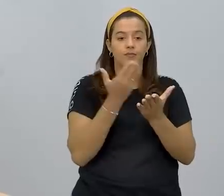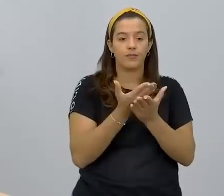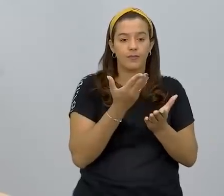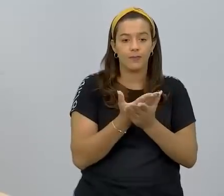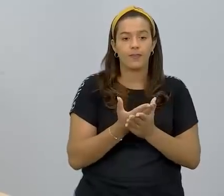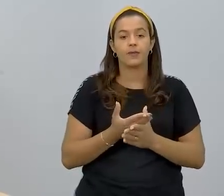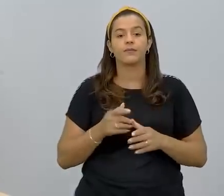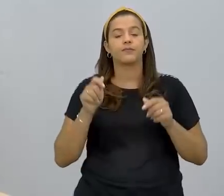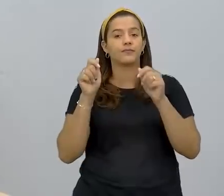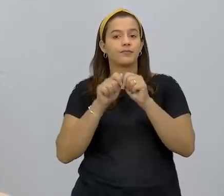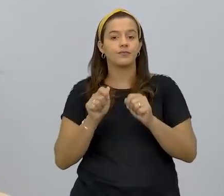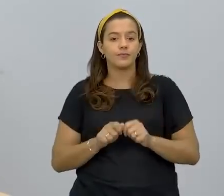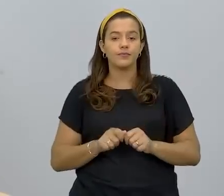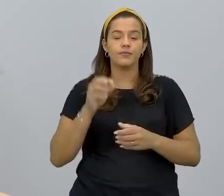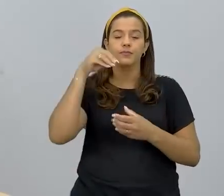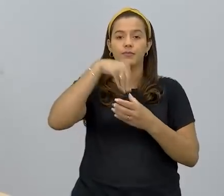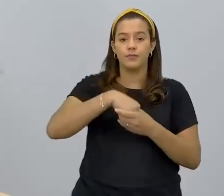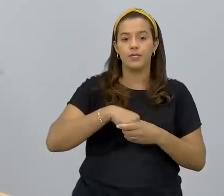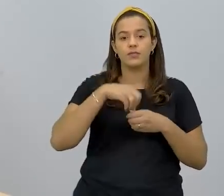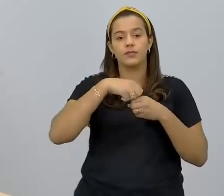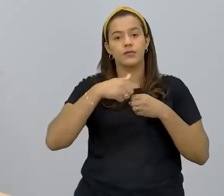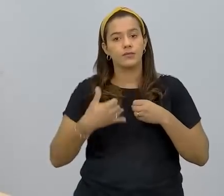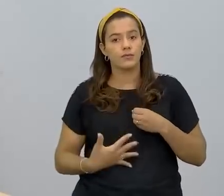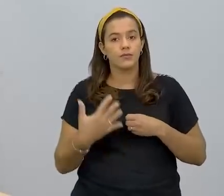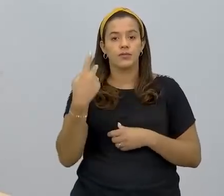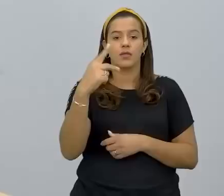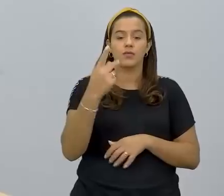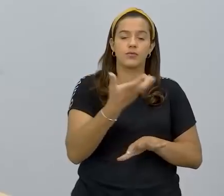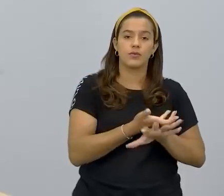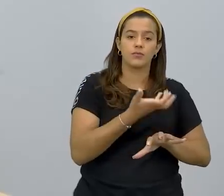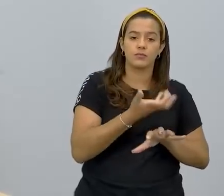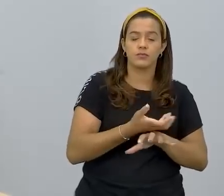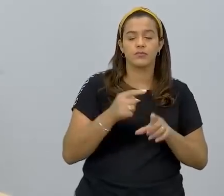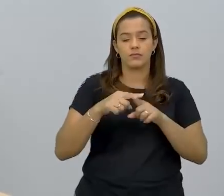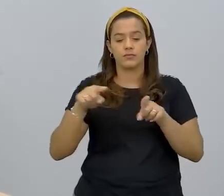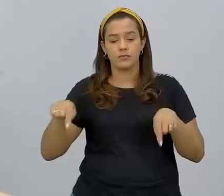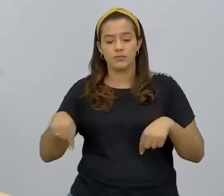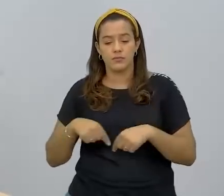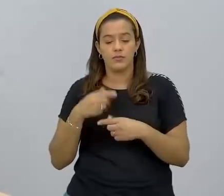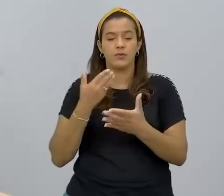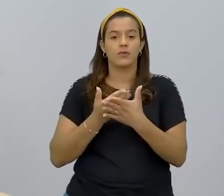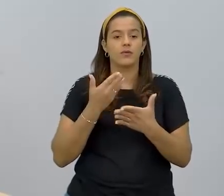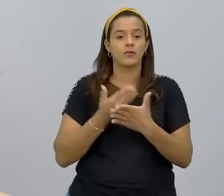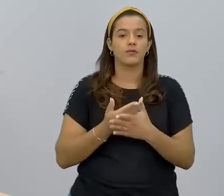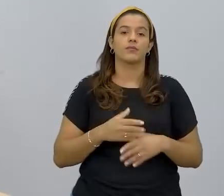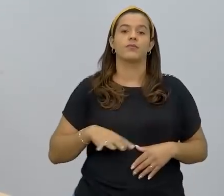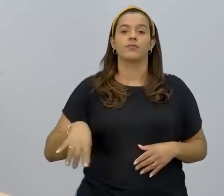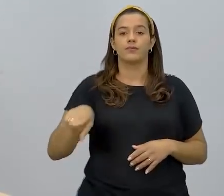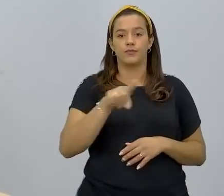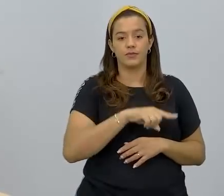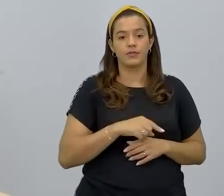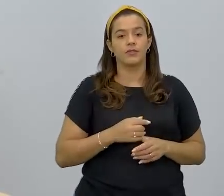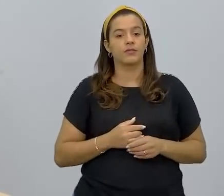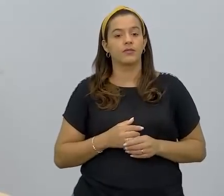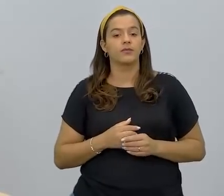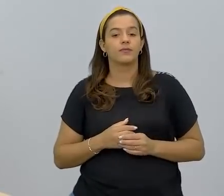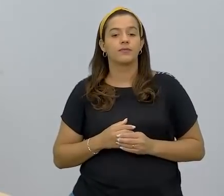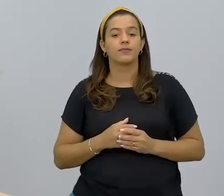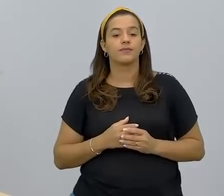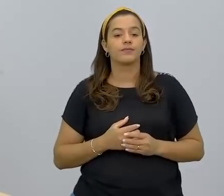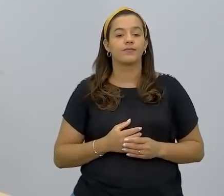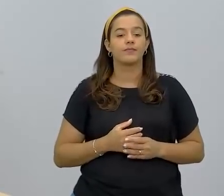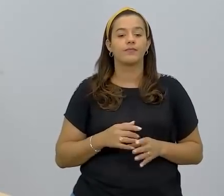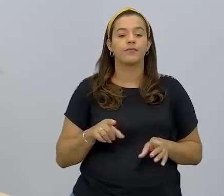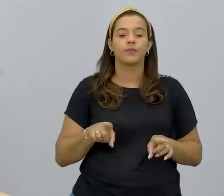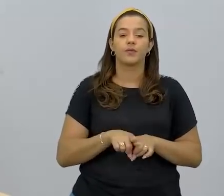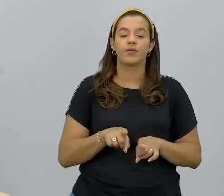agrupamentos produtivos dentro do seu componente, dentro da sua sala de aula, das metodologias ativas, que uma